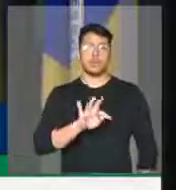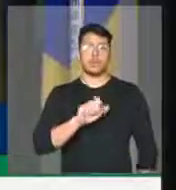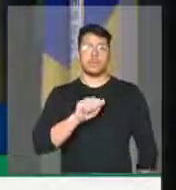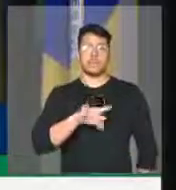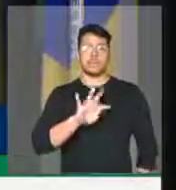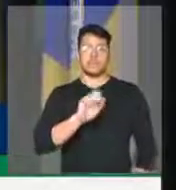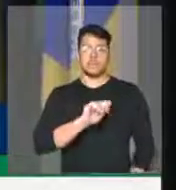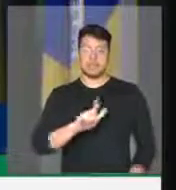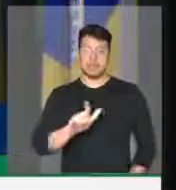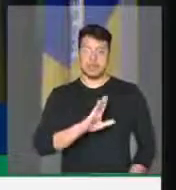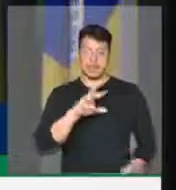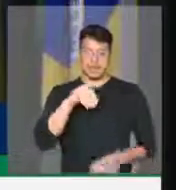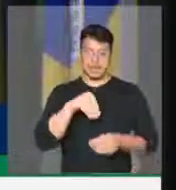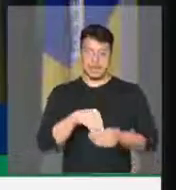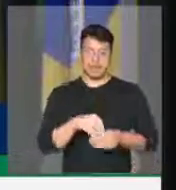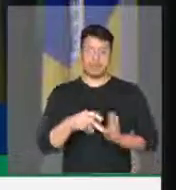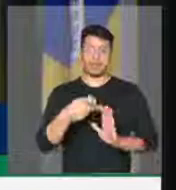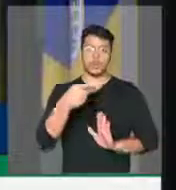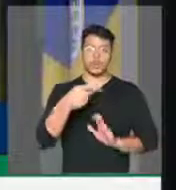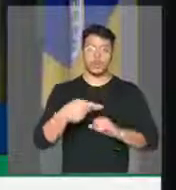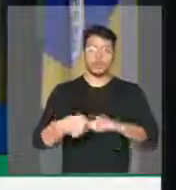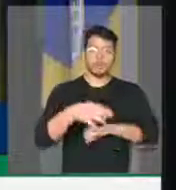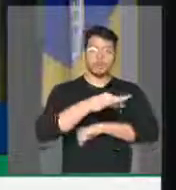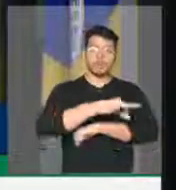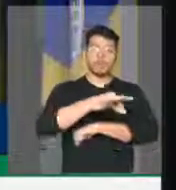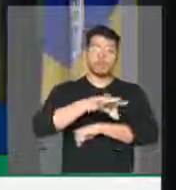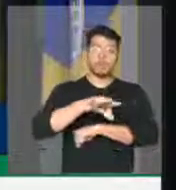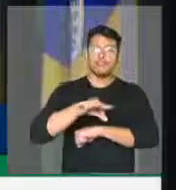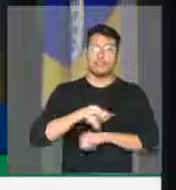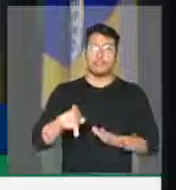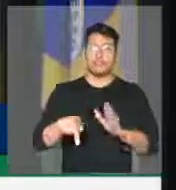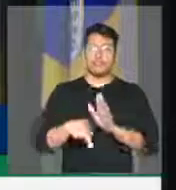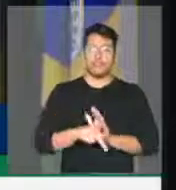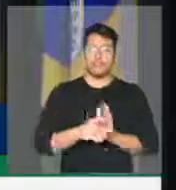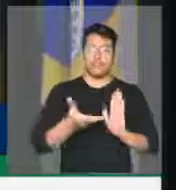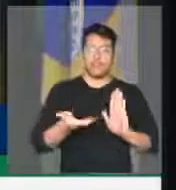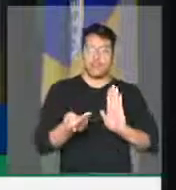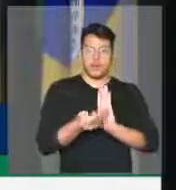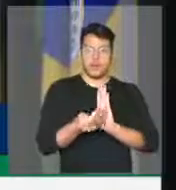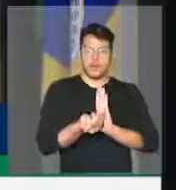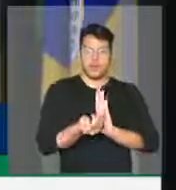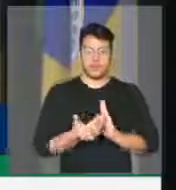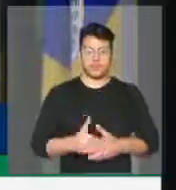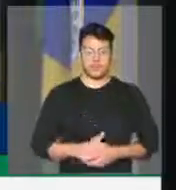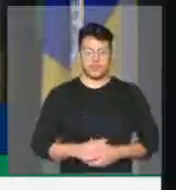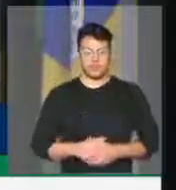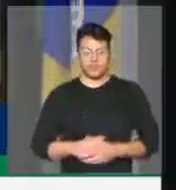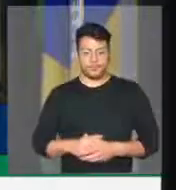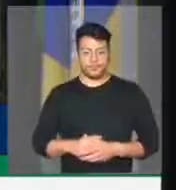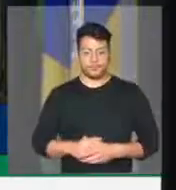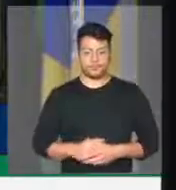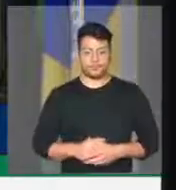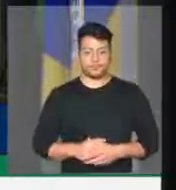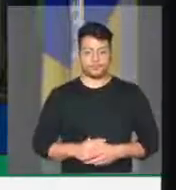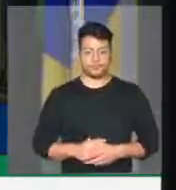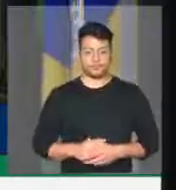aspecto importante é que o governo pretende, no projeto de lei, estender a